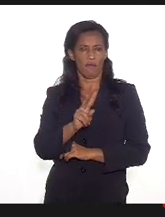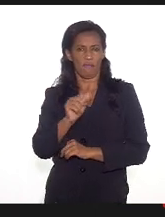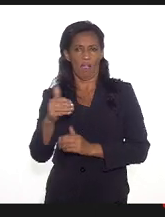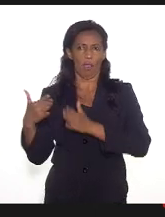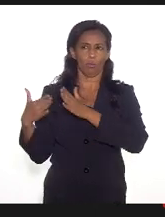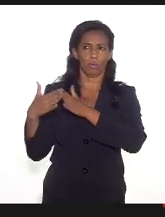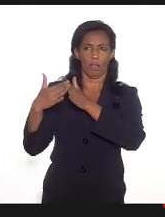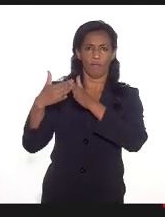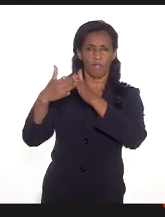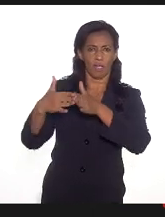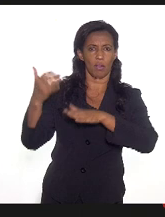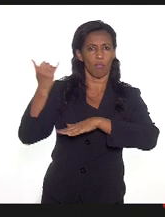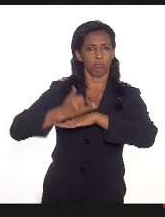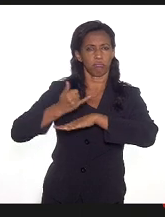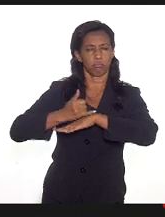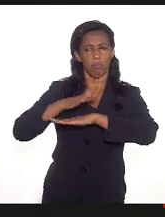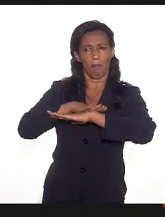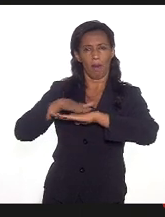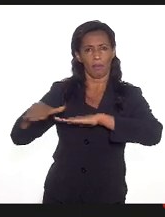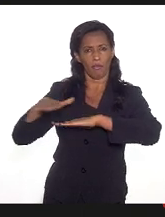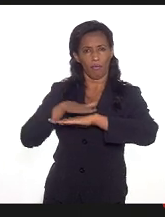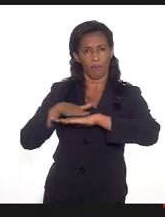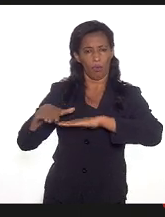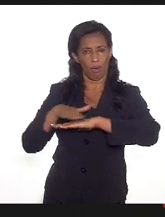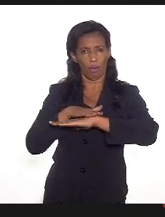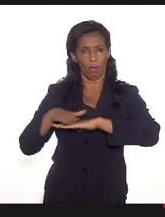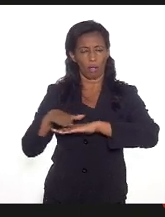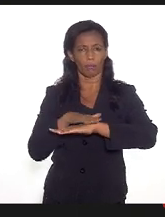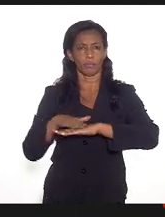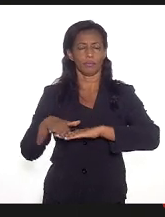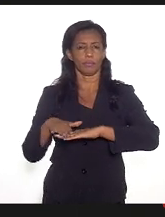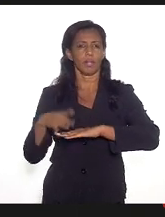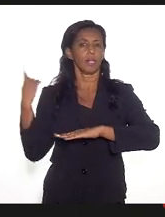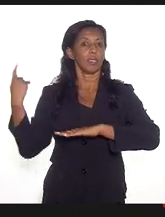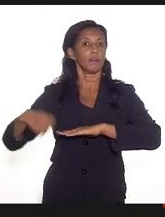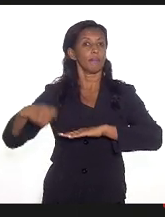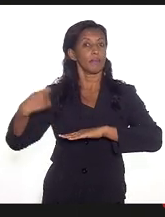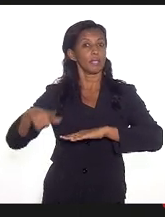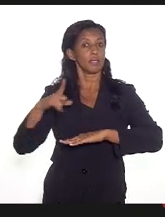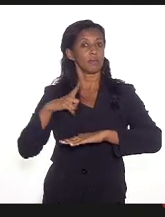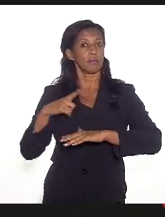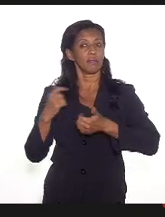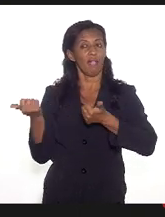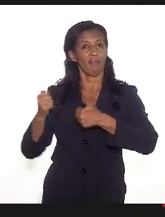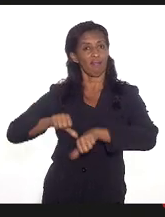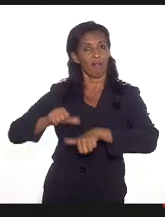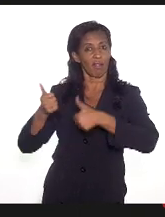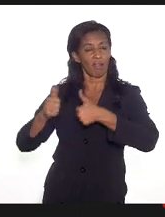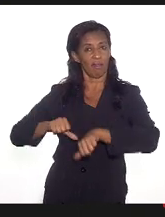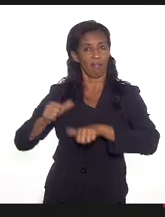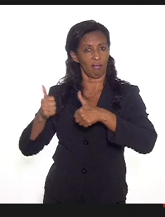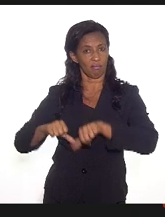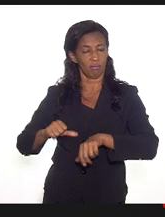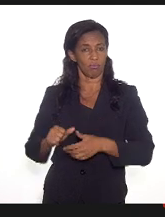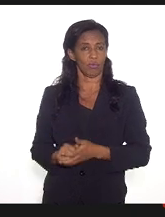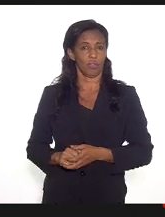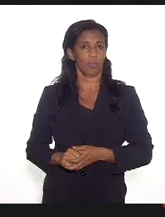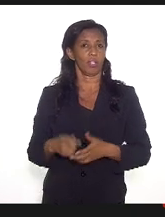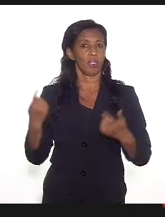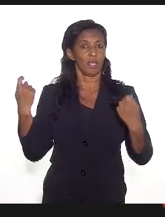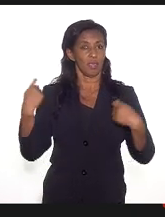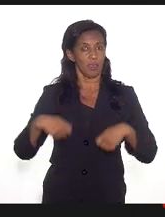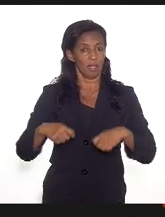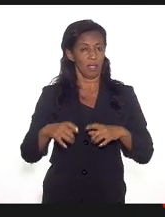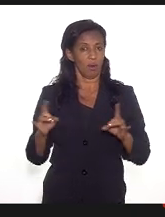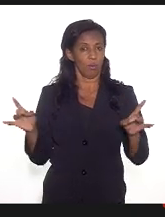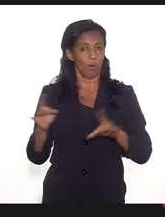navios, plataformas, né? Que precisam ser avaliados e